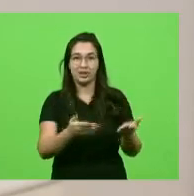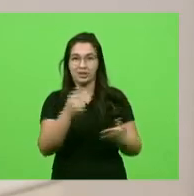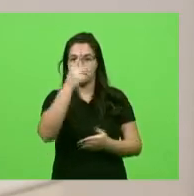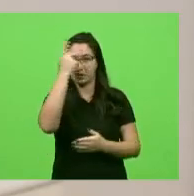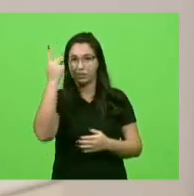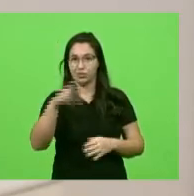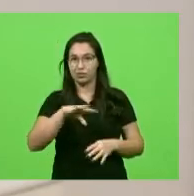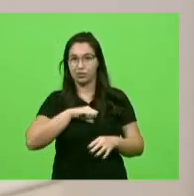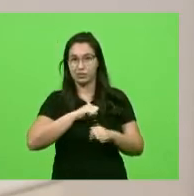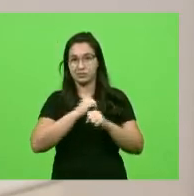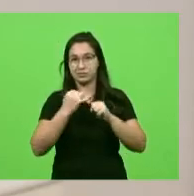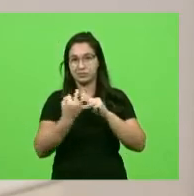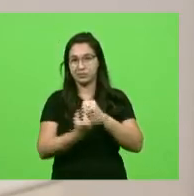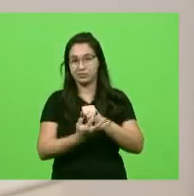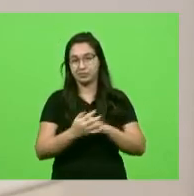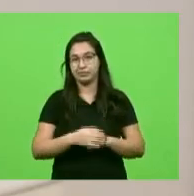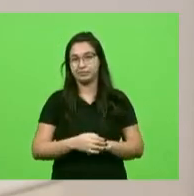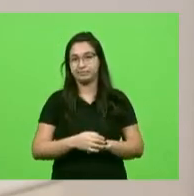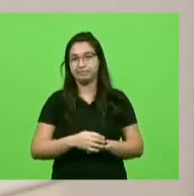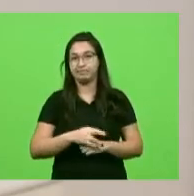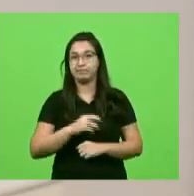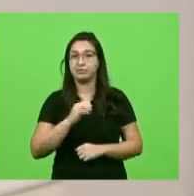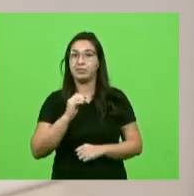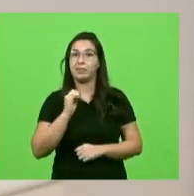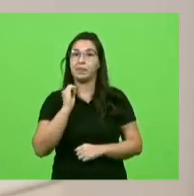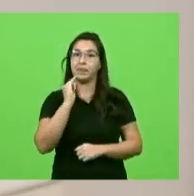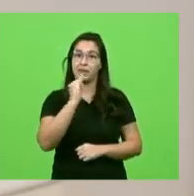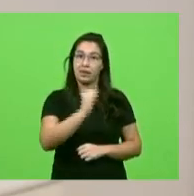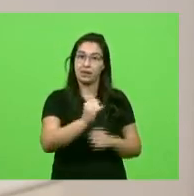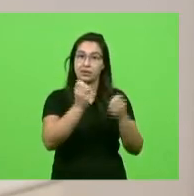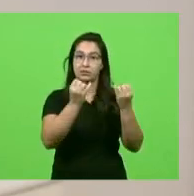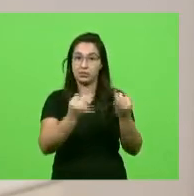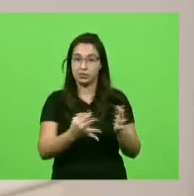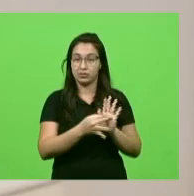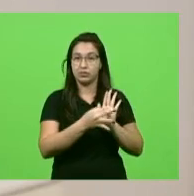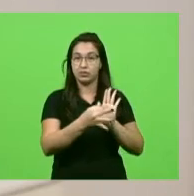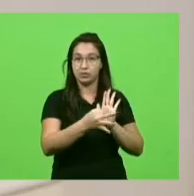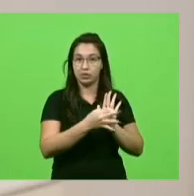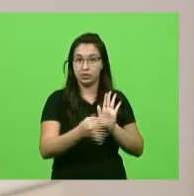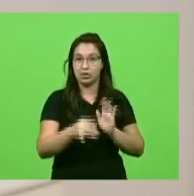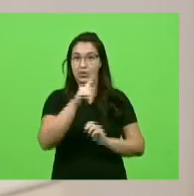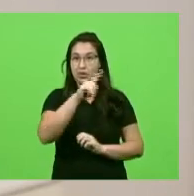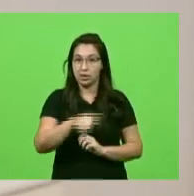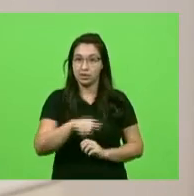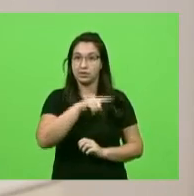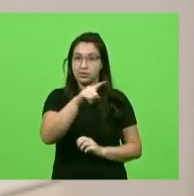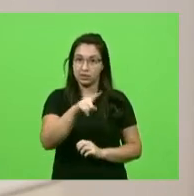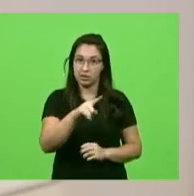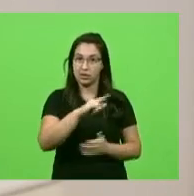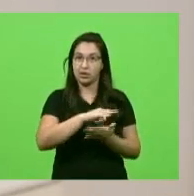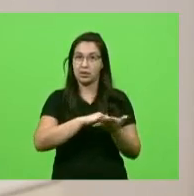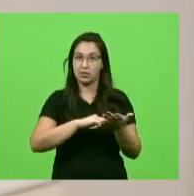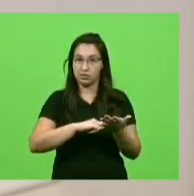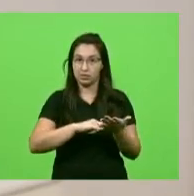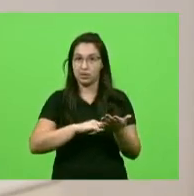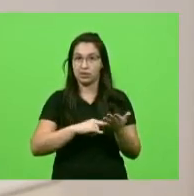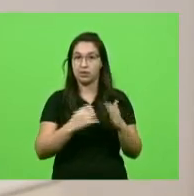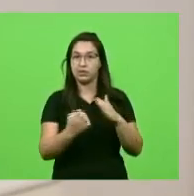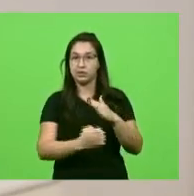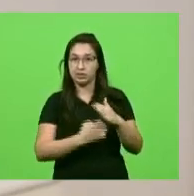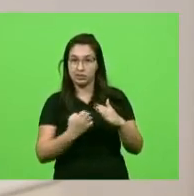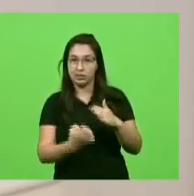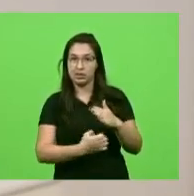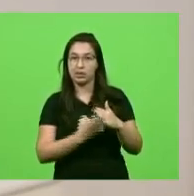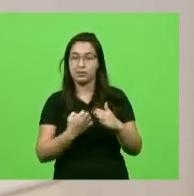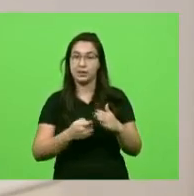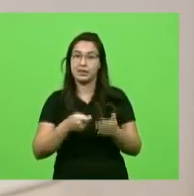e recomendando, uma vez mais, abre aspas, a rescisão imediata do contrato por culpa da contratada, a exigência